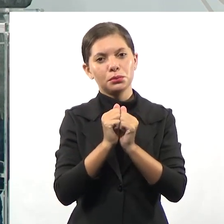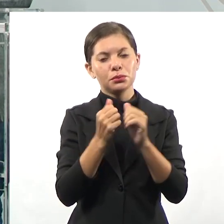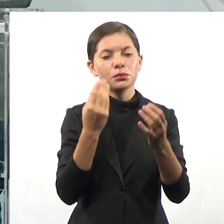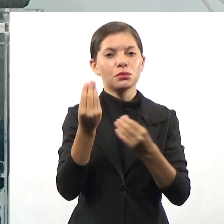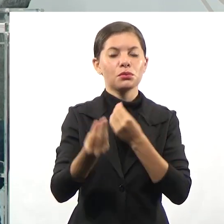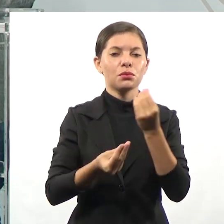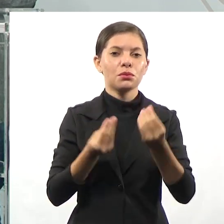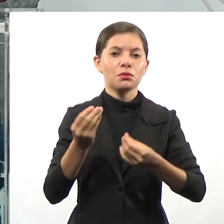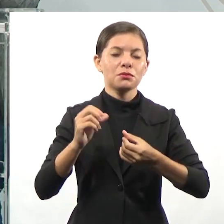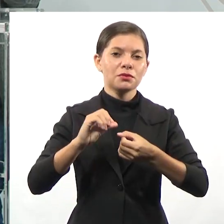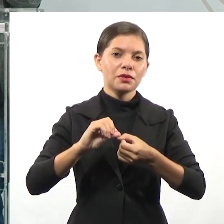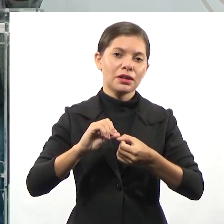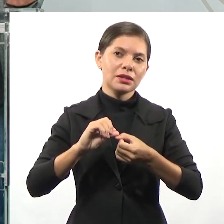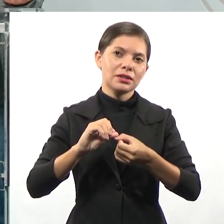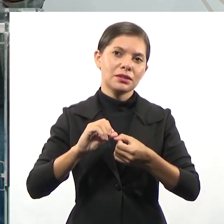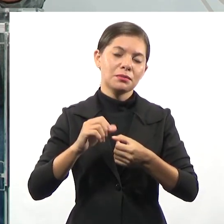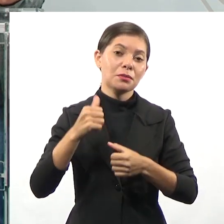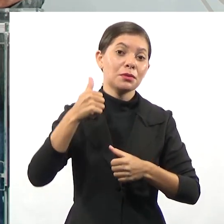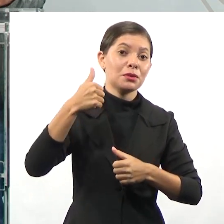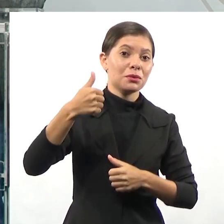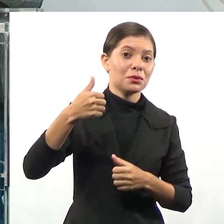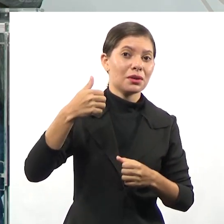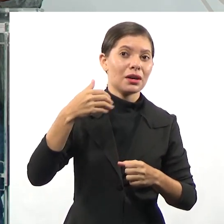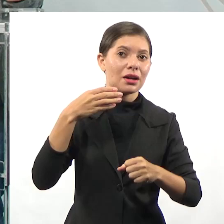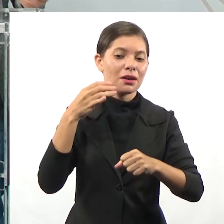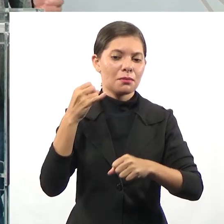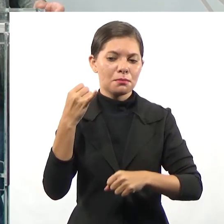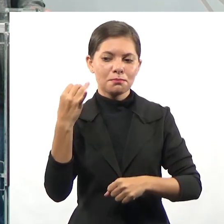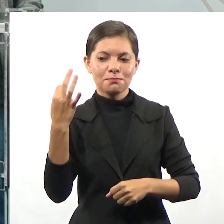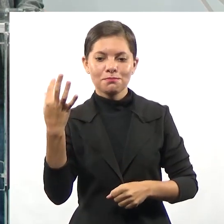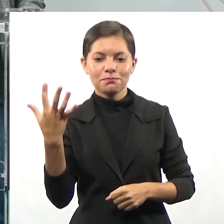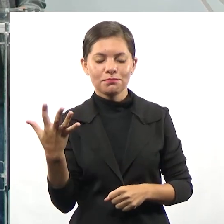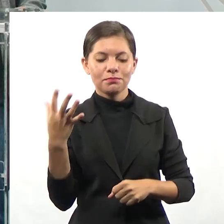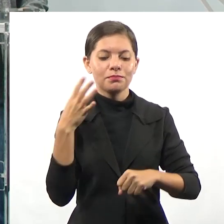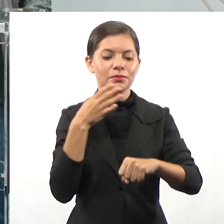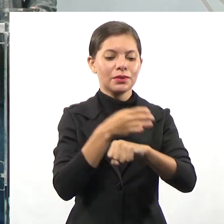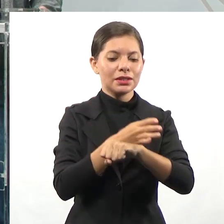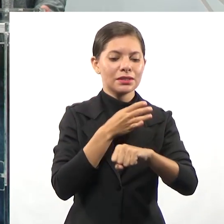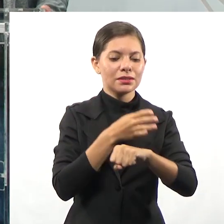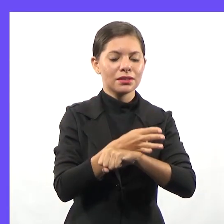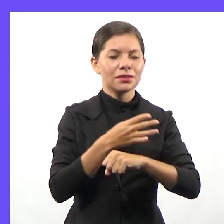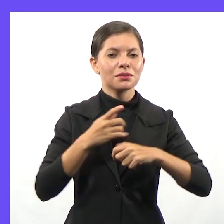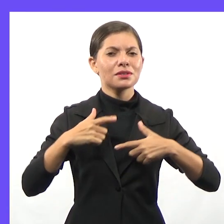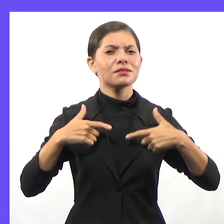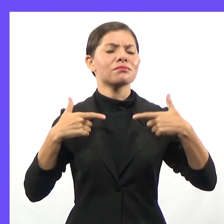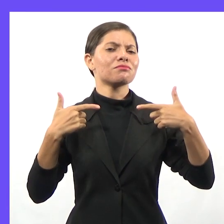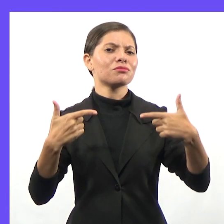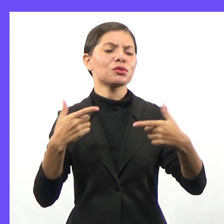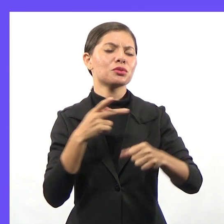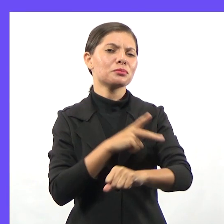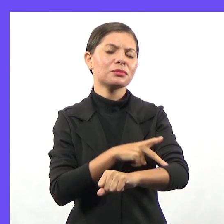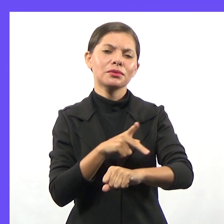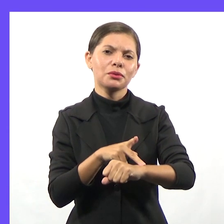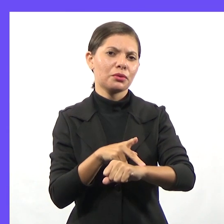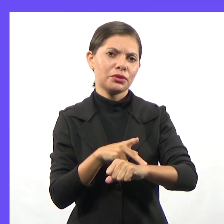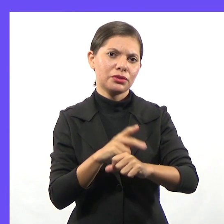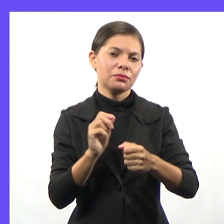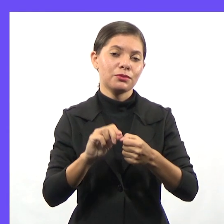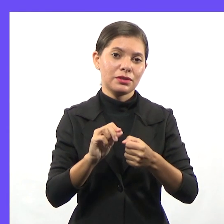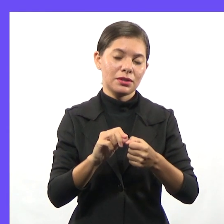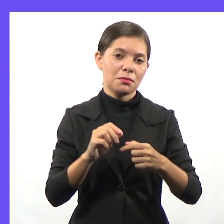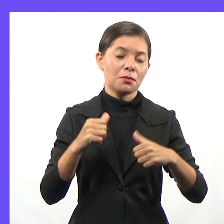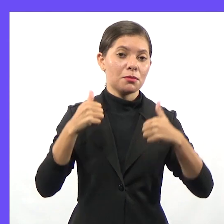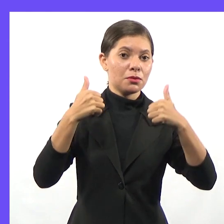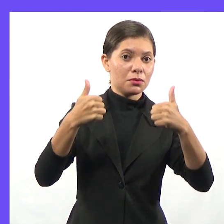Quais são as ações pedagógicas que podem ser feitas para melhorar o número de acesso? E quando a gente fala